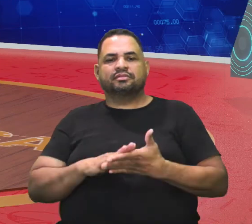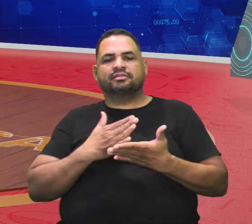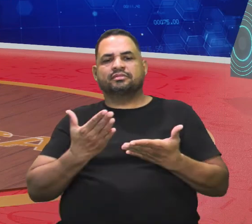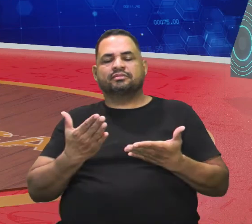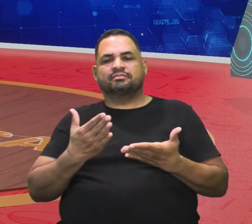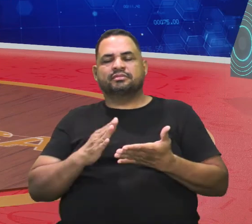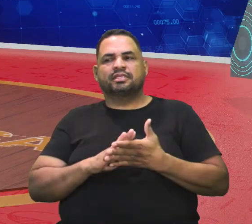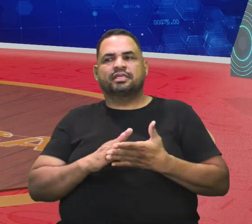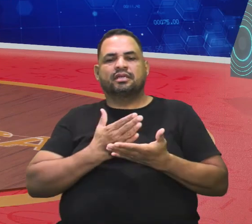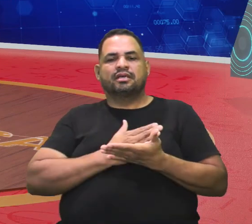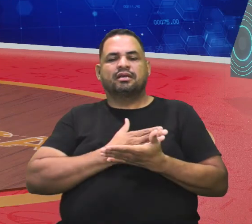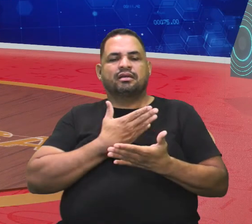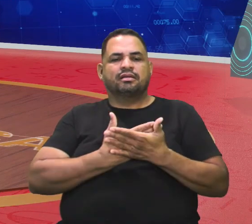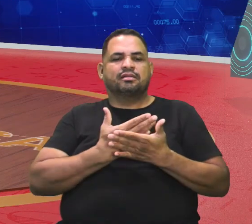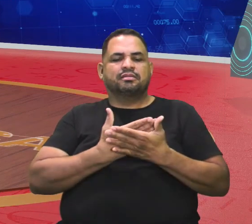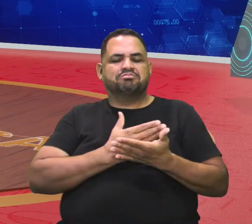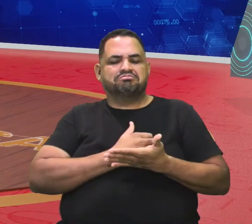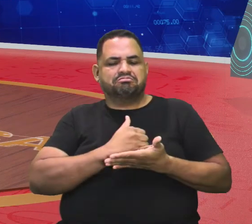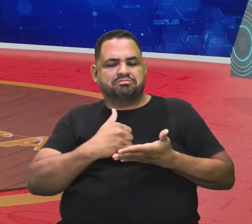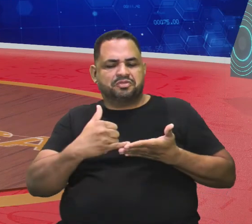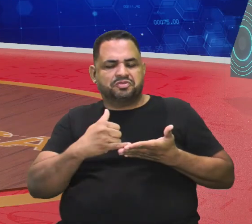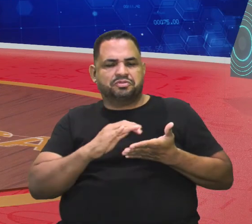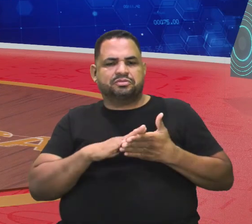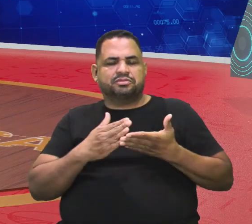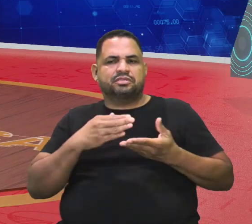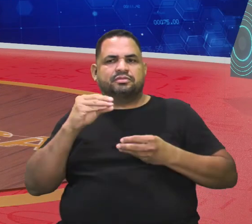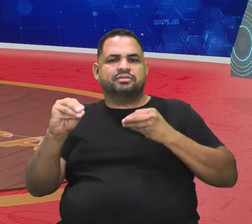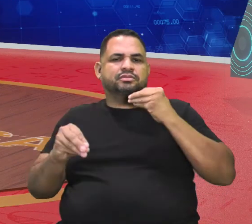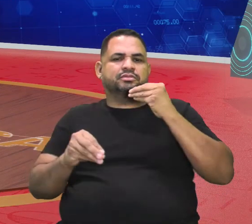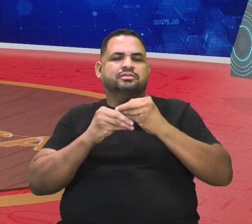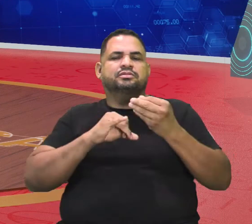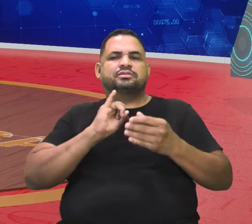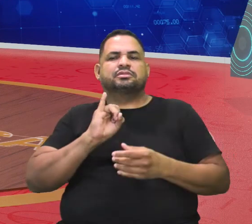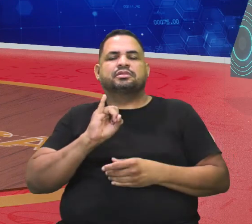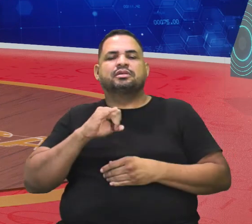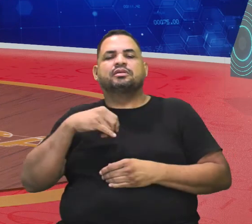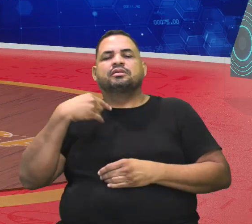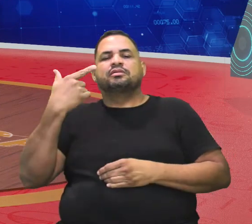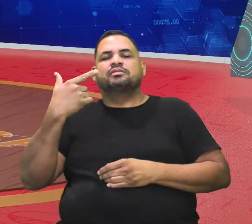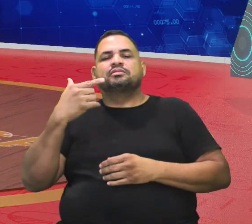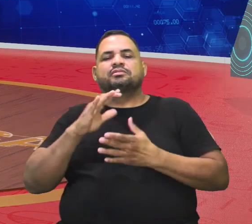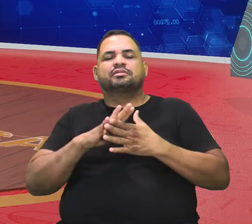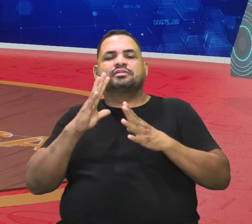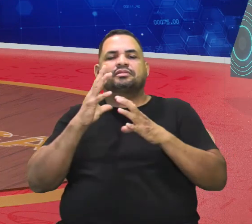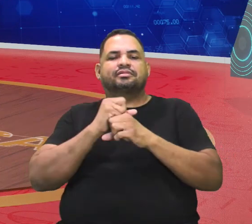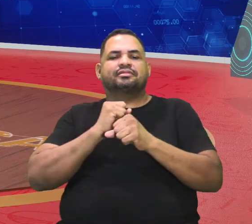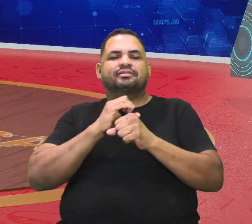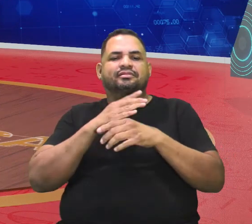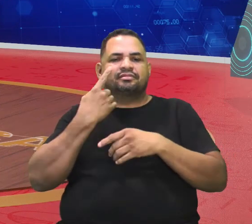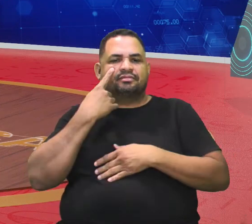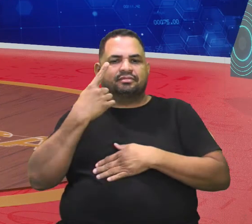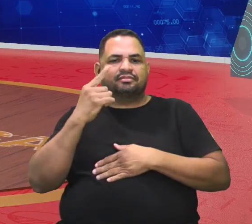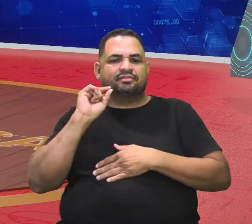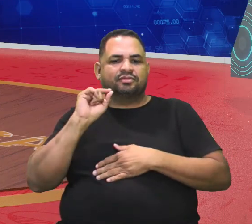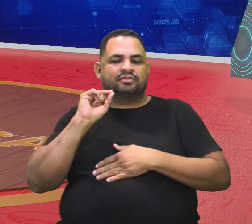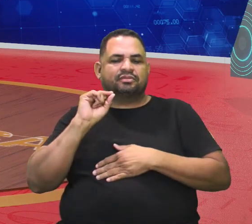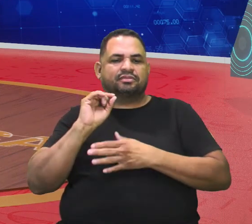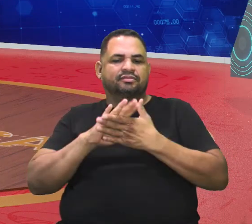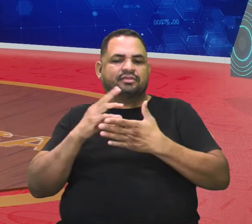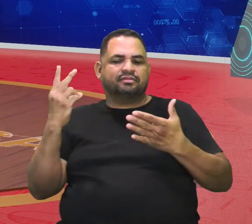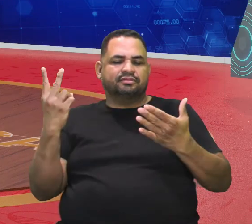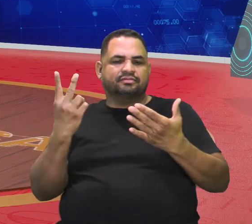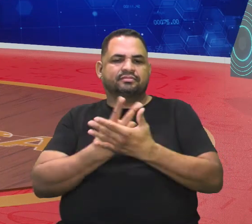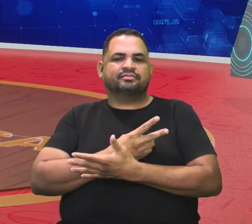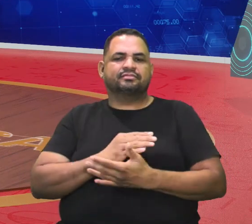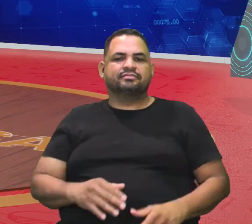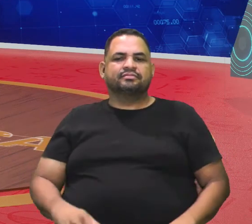introdutória, conceitual, mas na próxima a gente já vai inserir esse nosso I ao quadrado e nos cálculos, né? E vai verificar o que isso vai